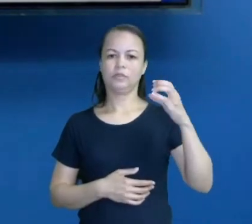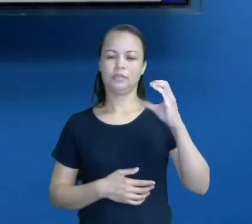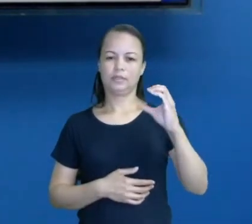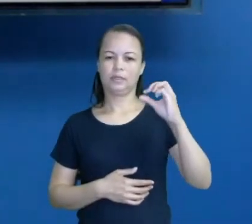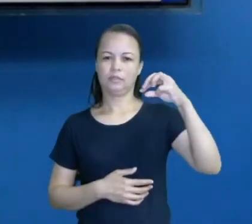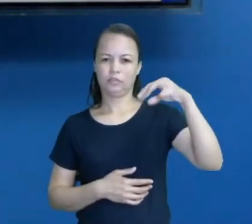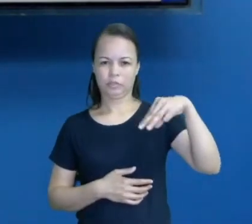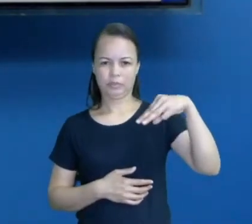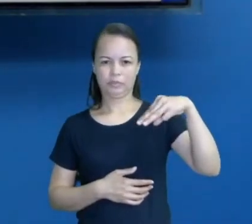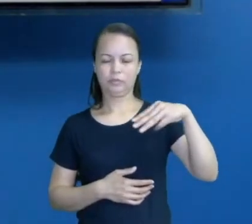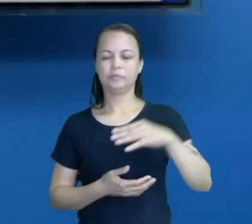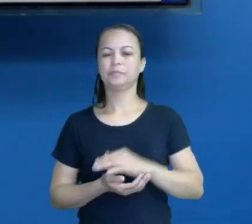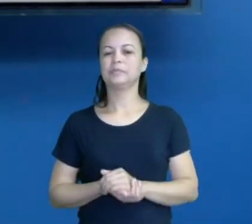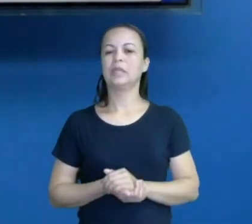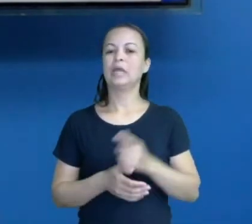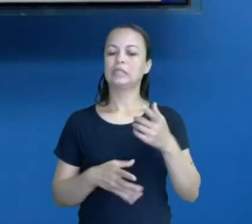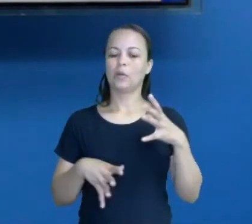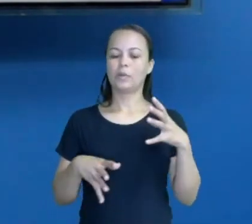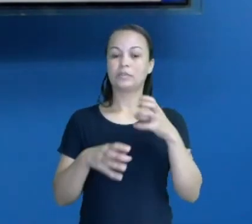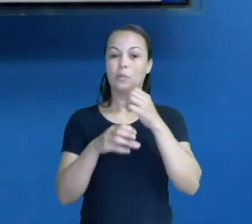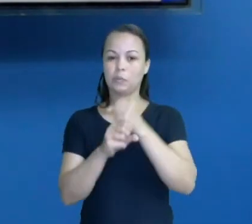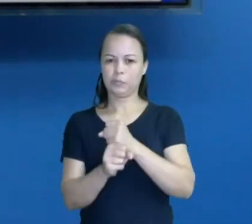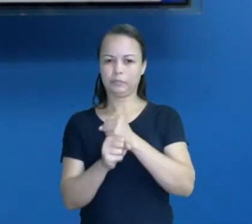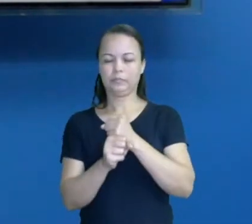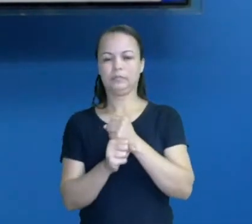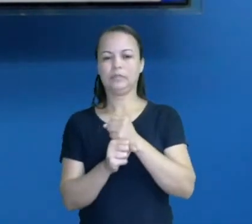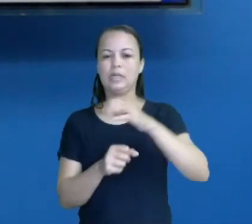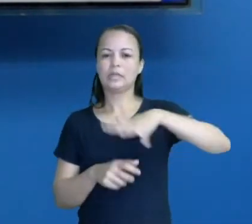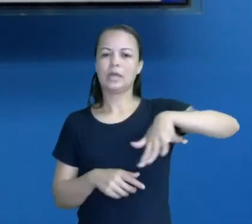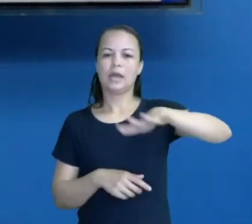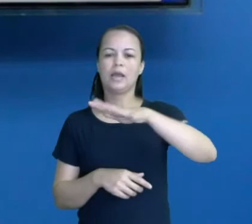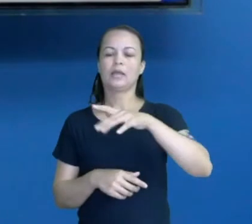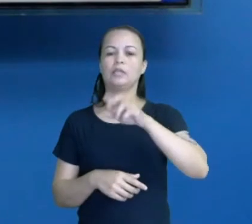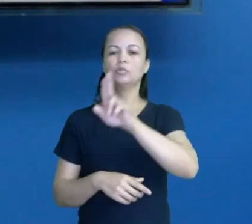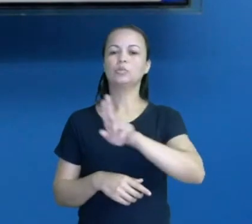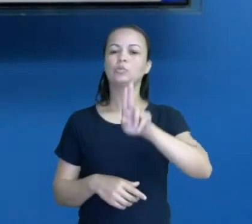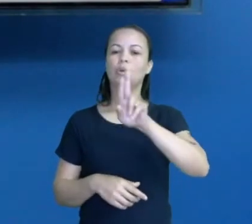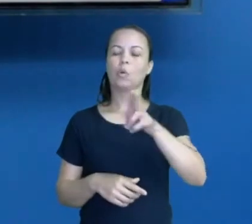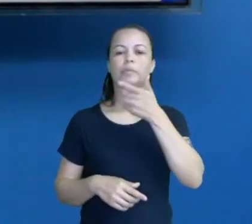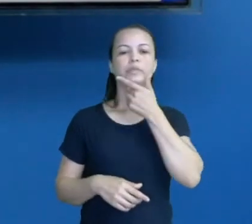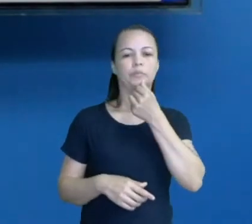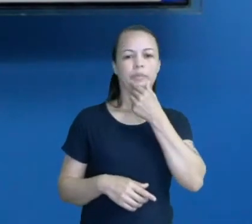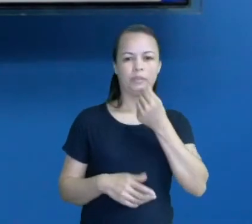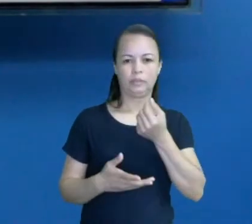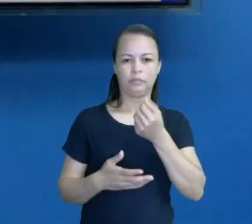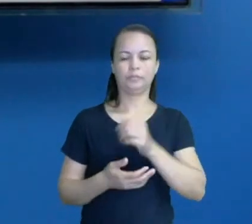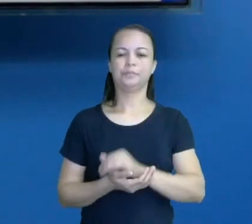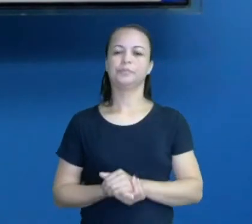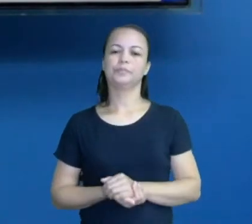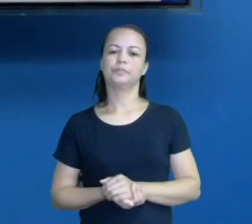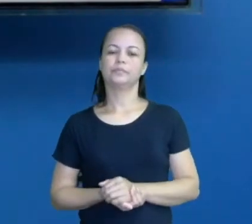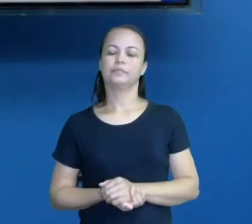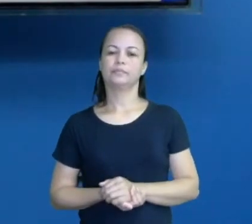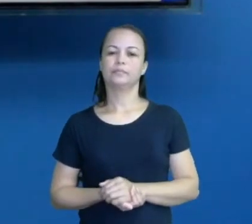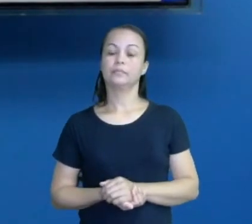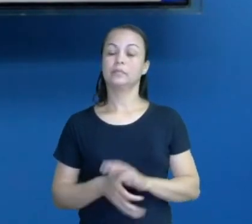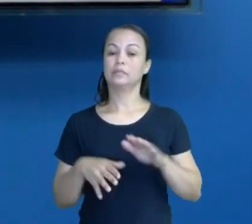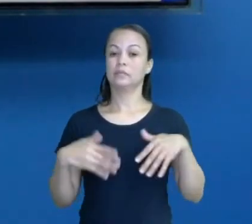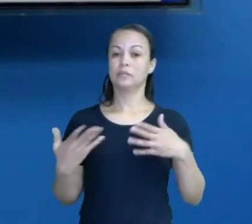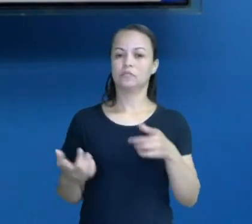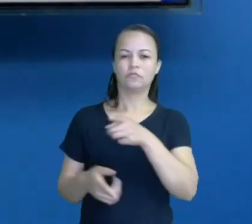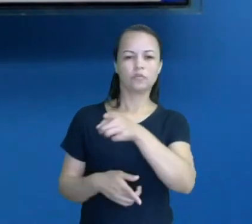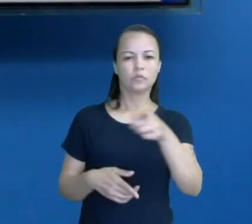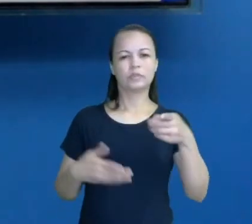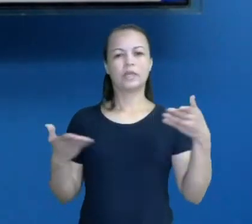centímetros. Então, esse aí é o cálculo da área do valor do nome de Adalberto. Então, você